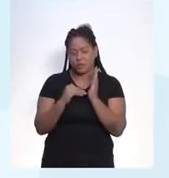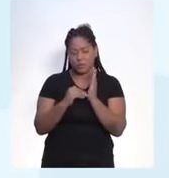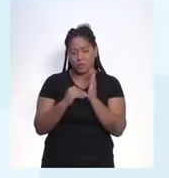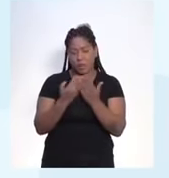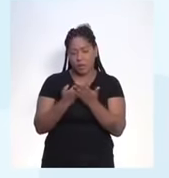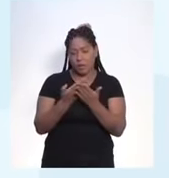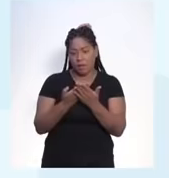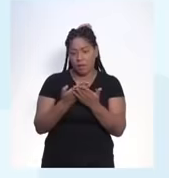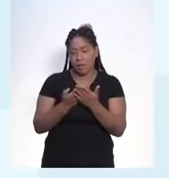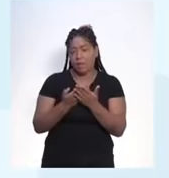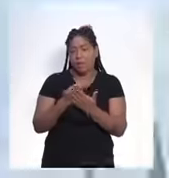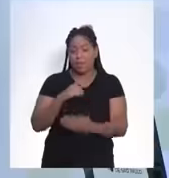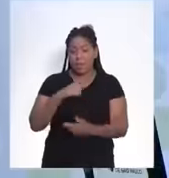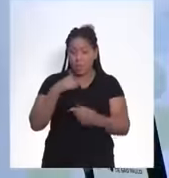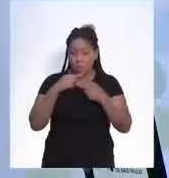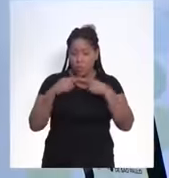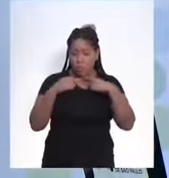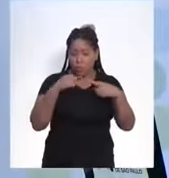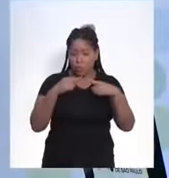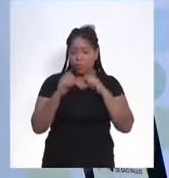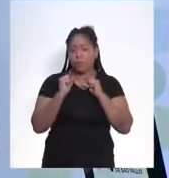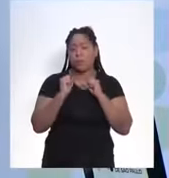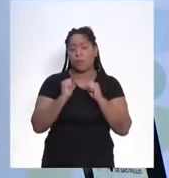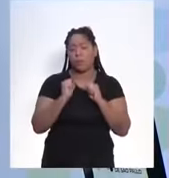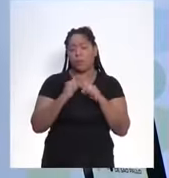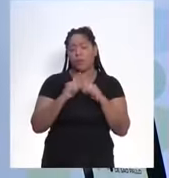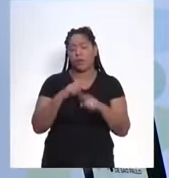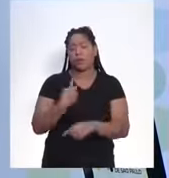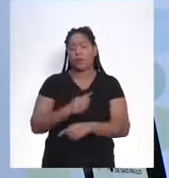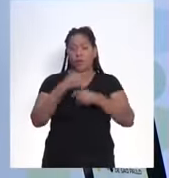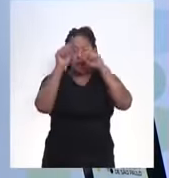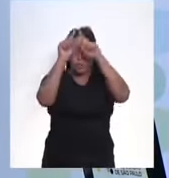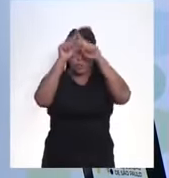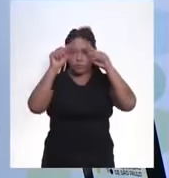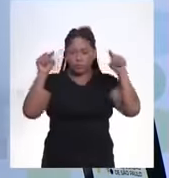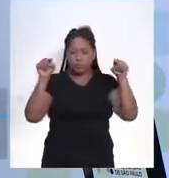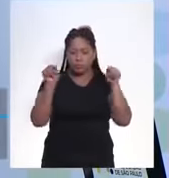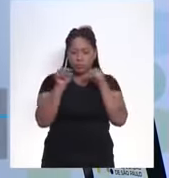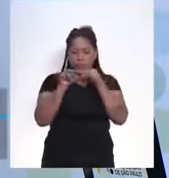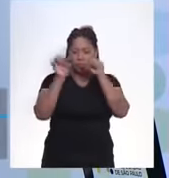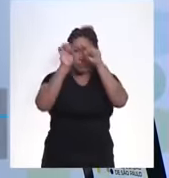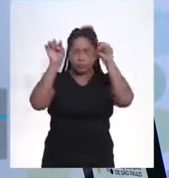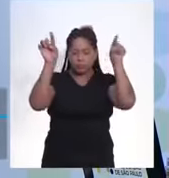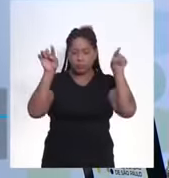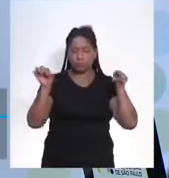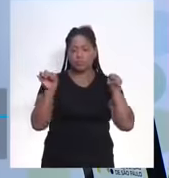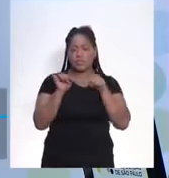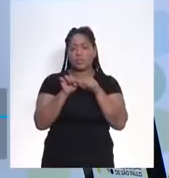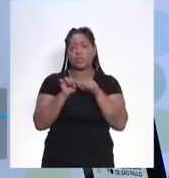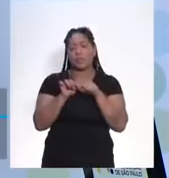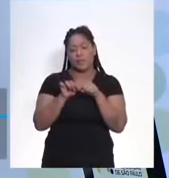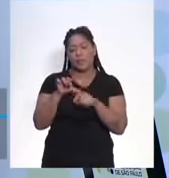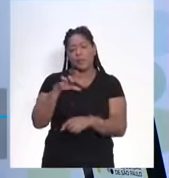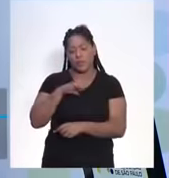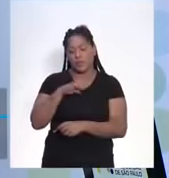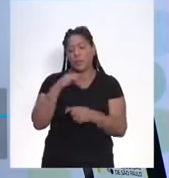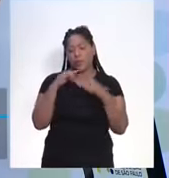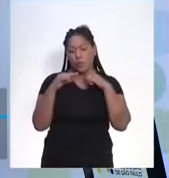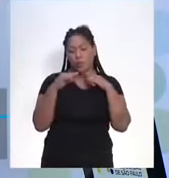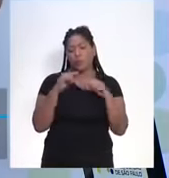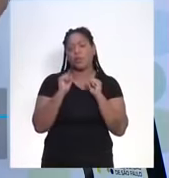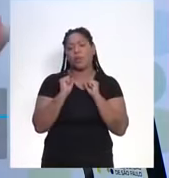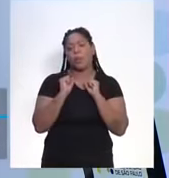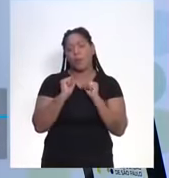é o que mais gerou dúvida que nós vamos falar sobre os ângulos nós vamos comentar sobre os ângulos são basicamente relacionadas